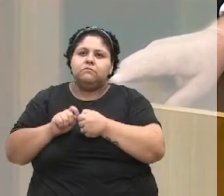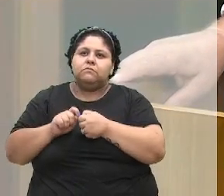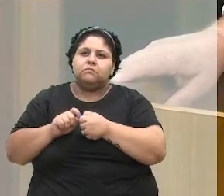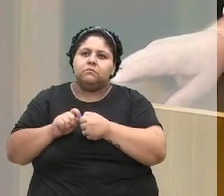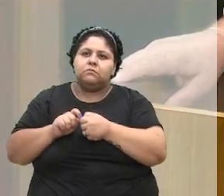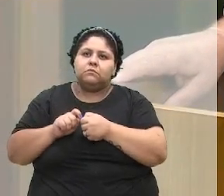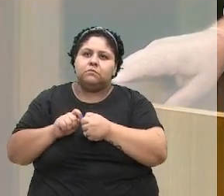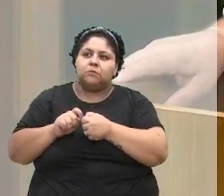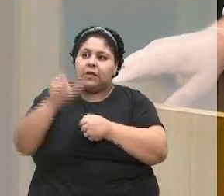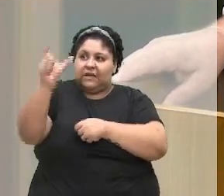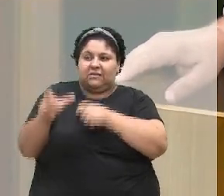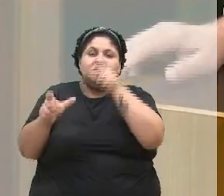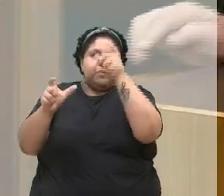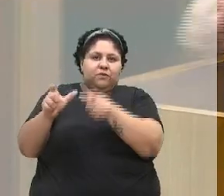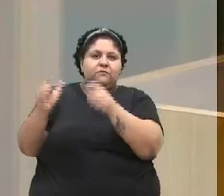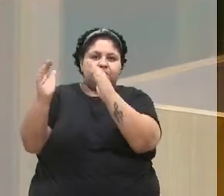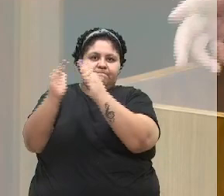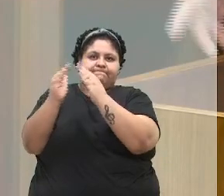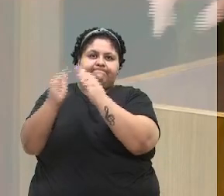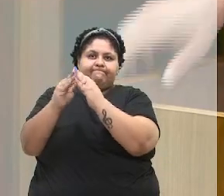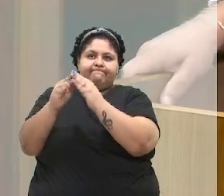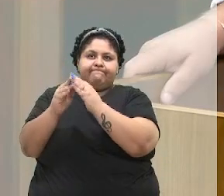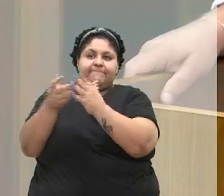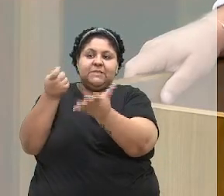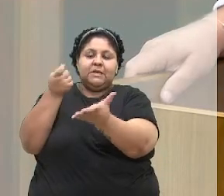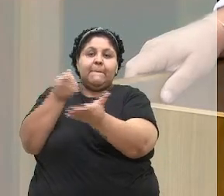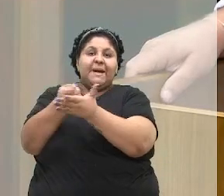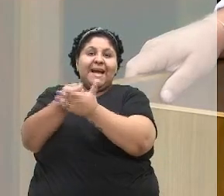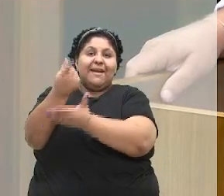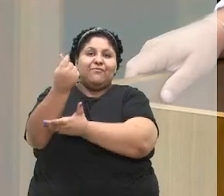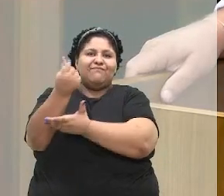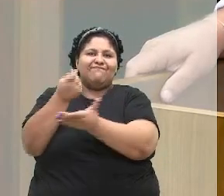Os moradores mesmo pagaram para fazer a roçada.